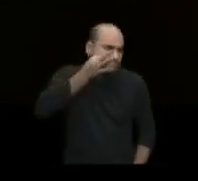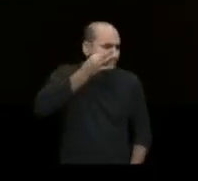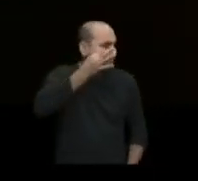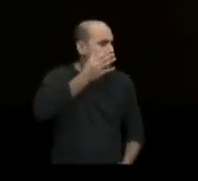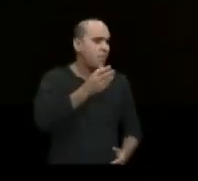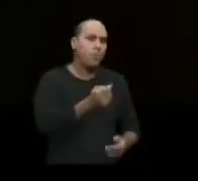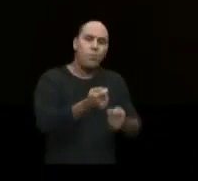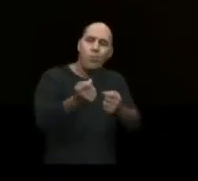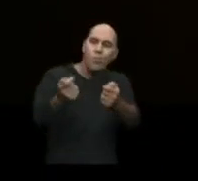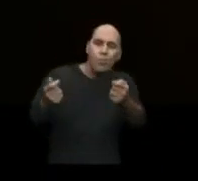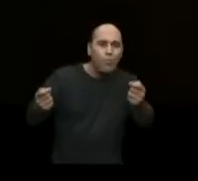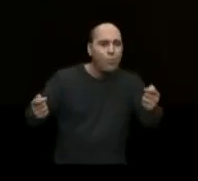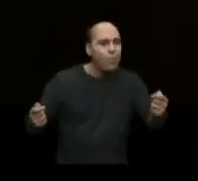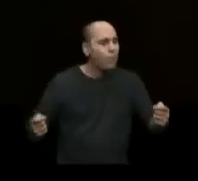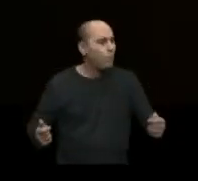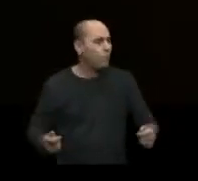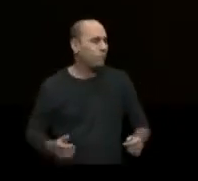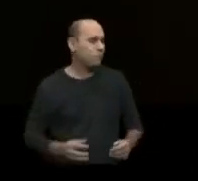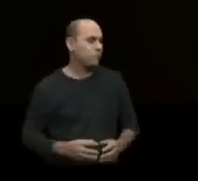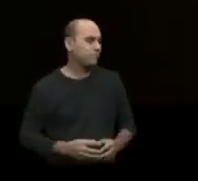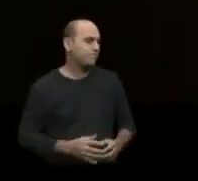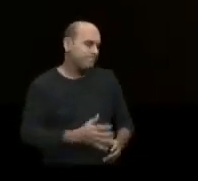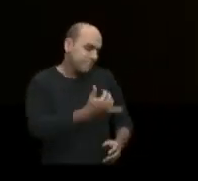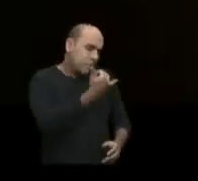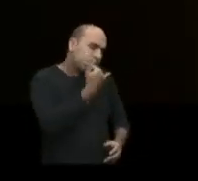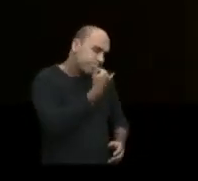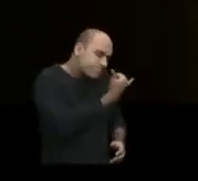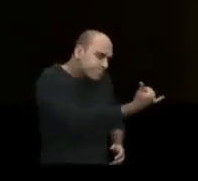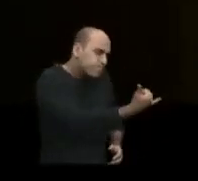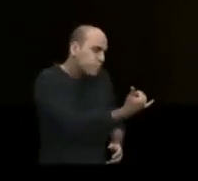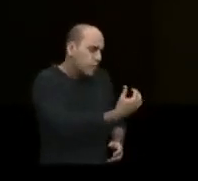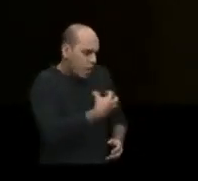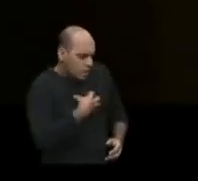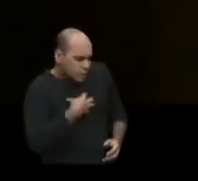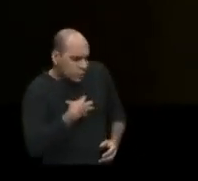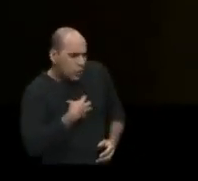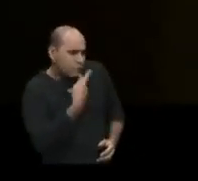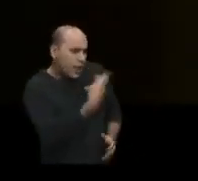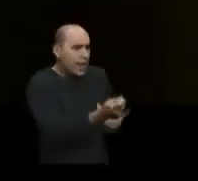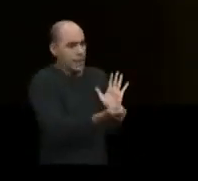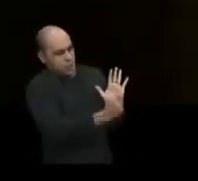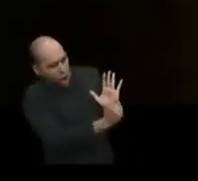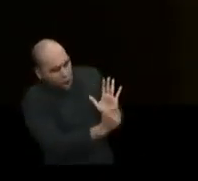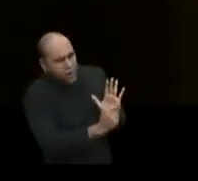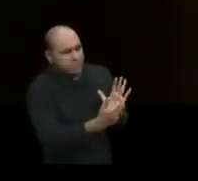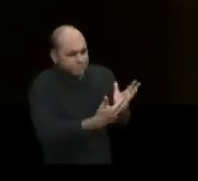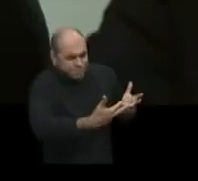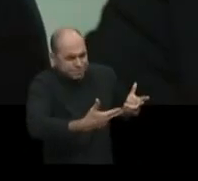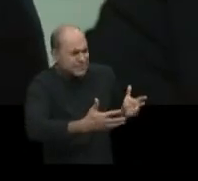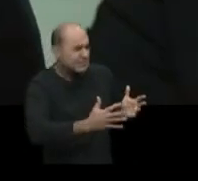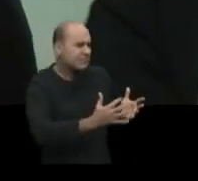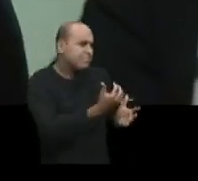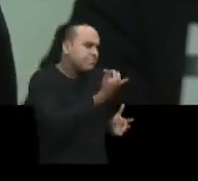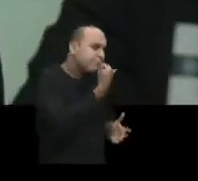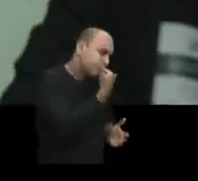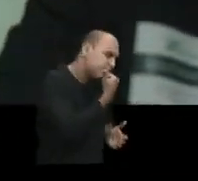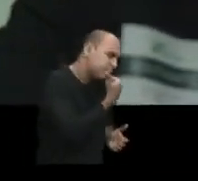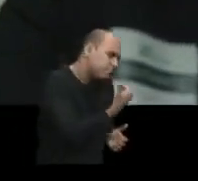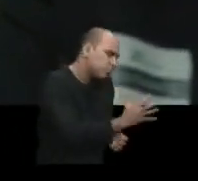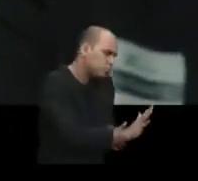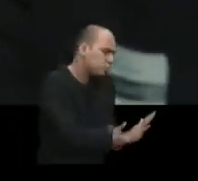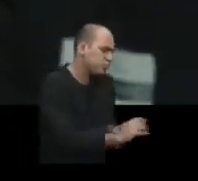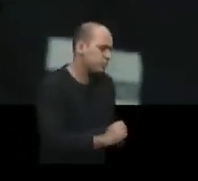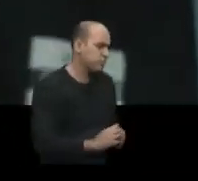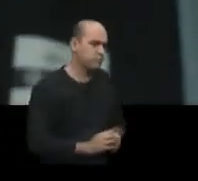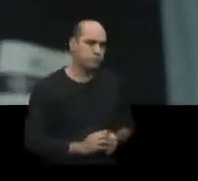Senhora Campos, eu lhe devo desculpas. A forma como eu agi foi inadequada para o momento que estava passando.